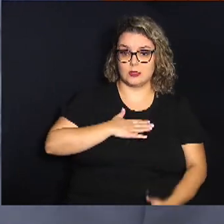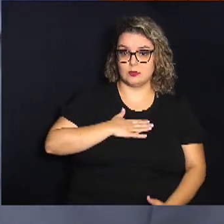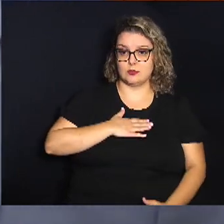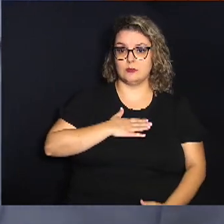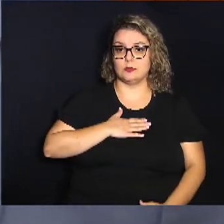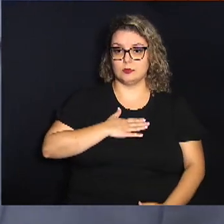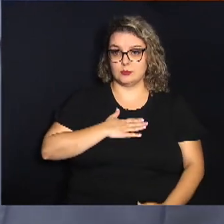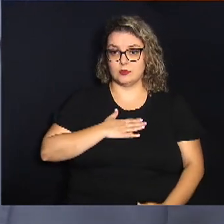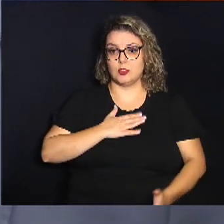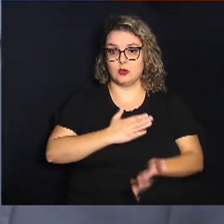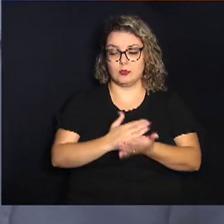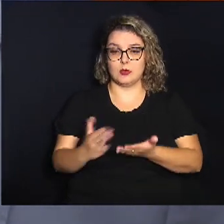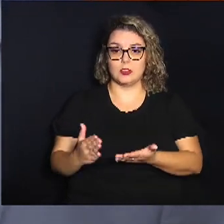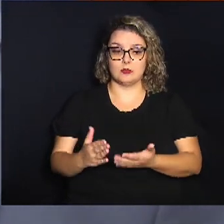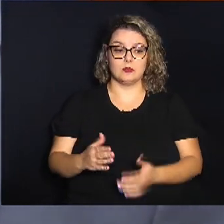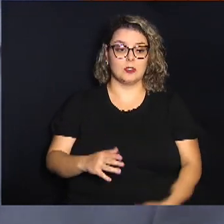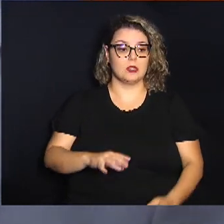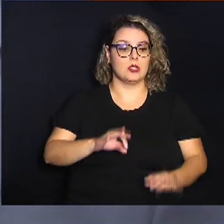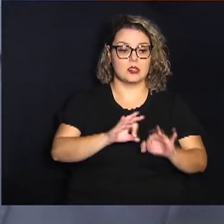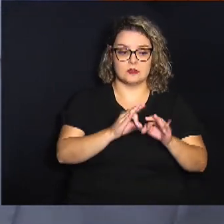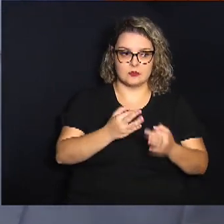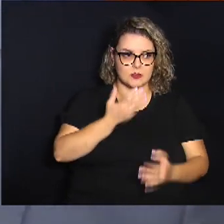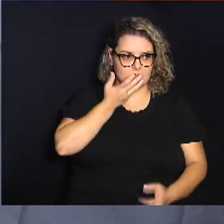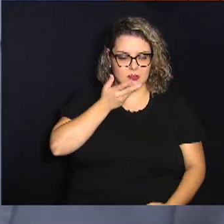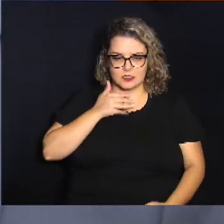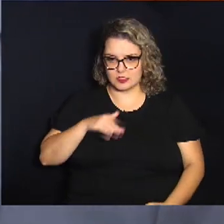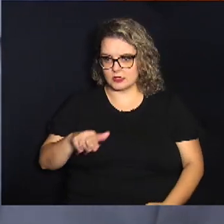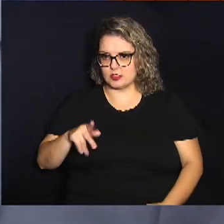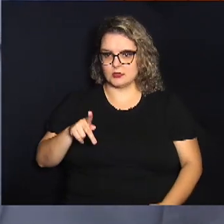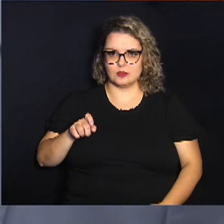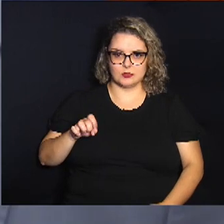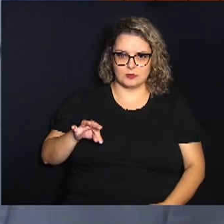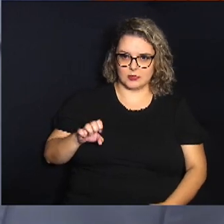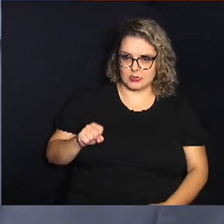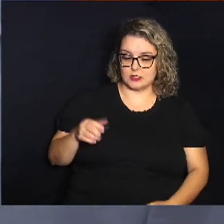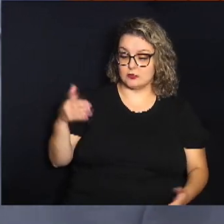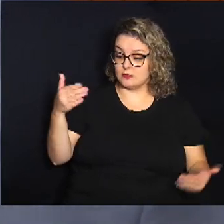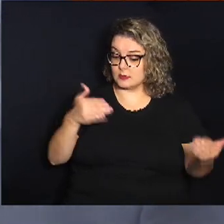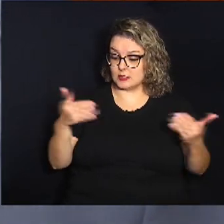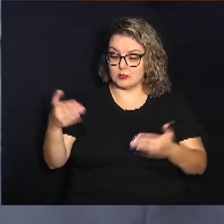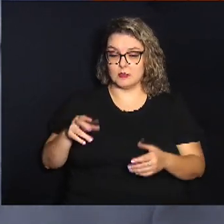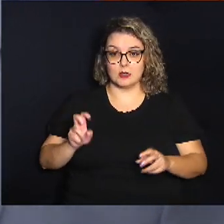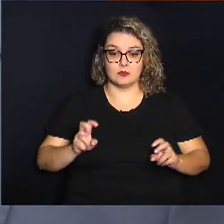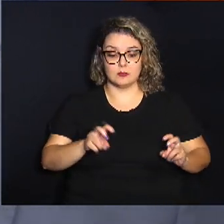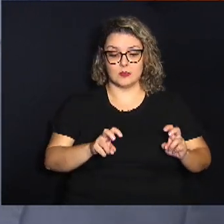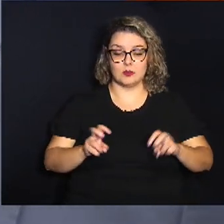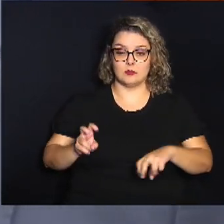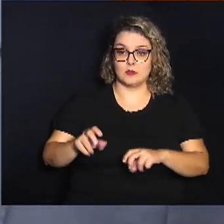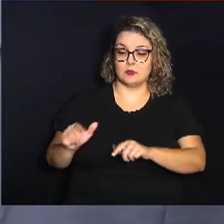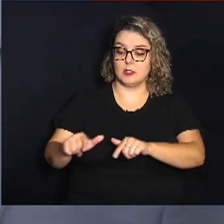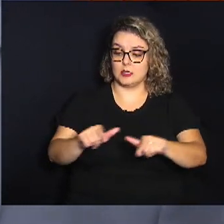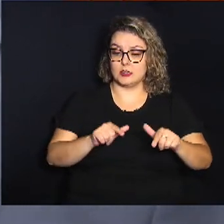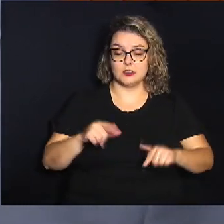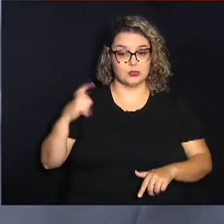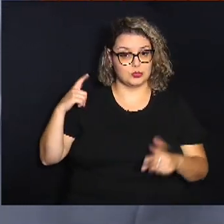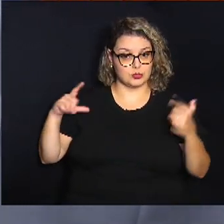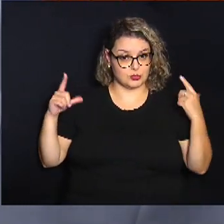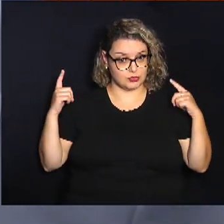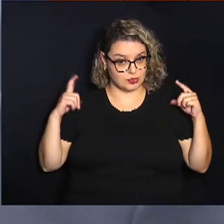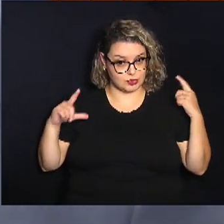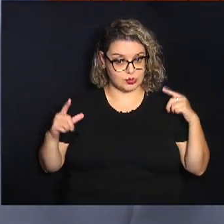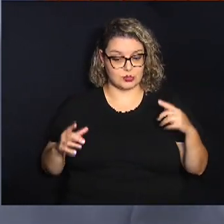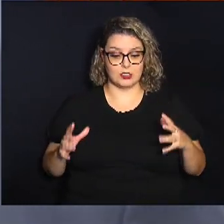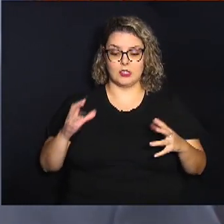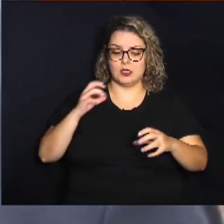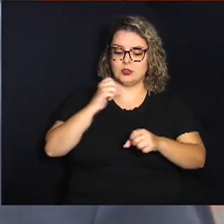que os PET as famílias as crianças podem participar frequentando essas áreas de lazer PET onde agrega de